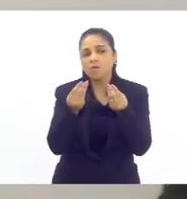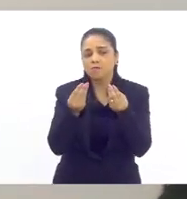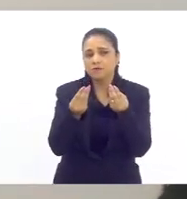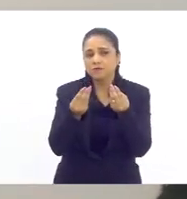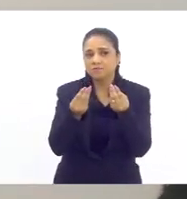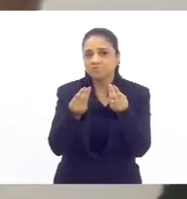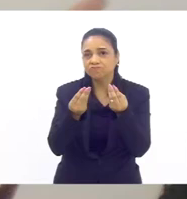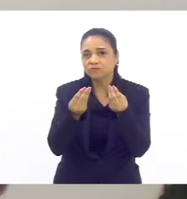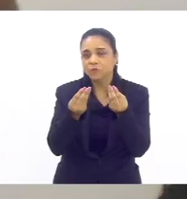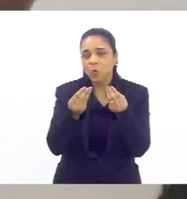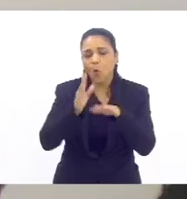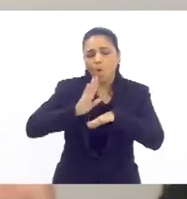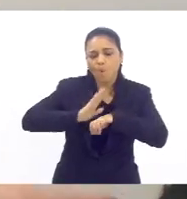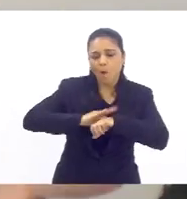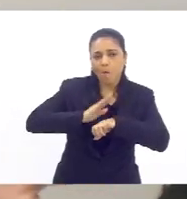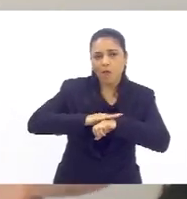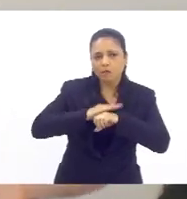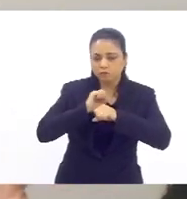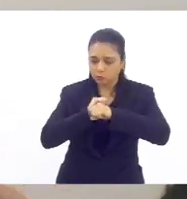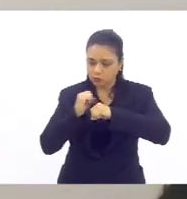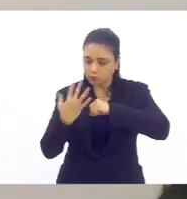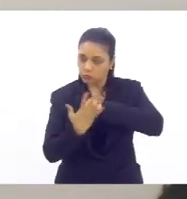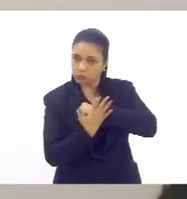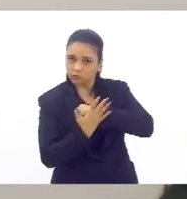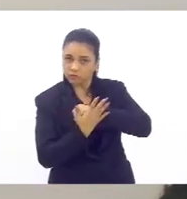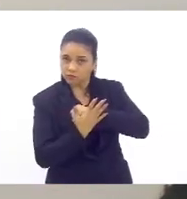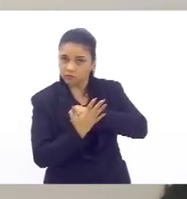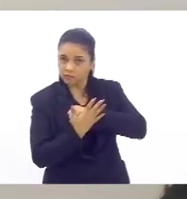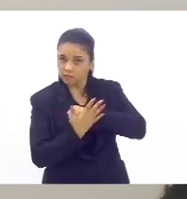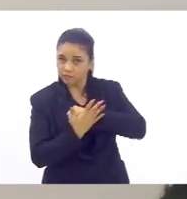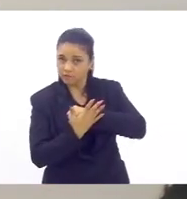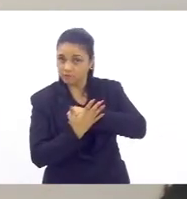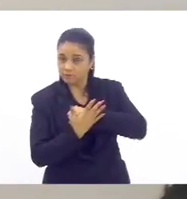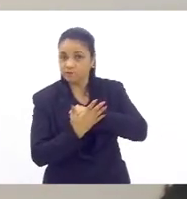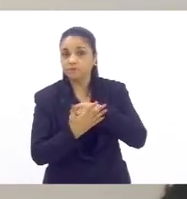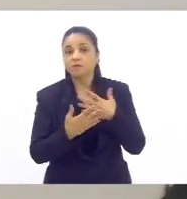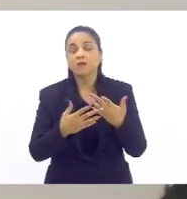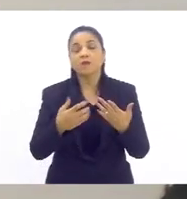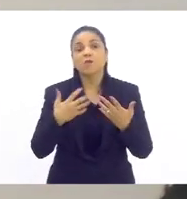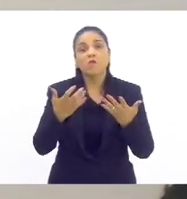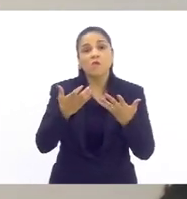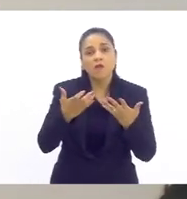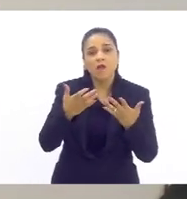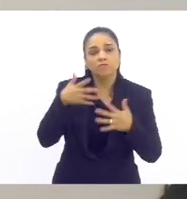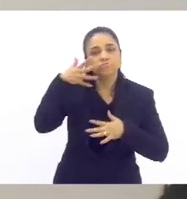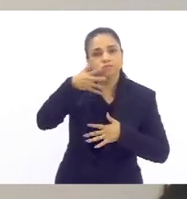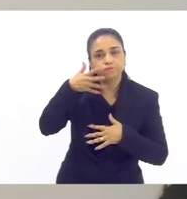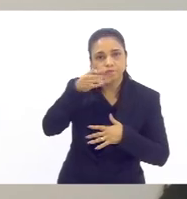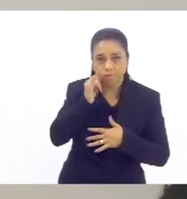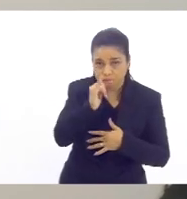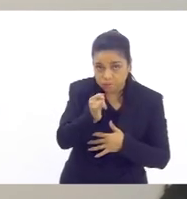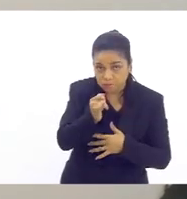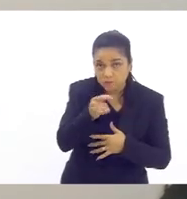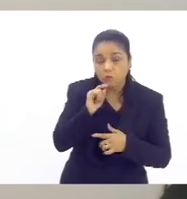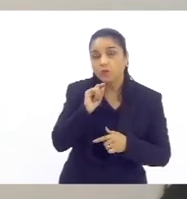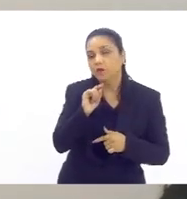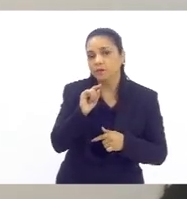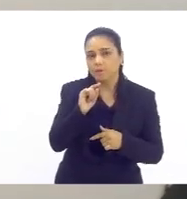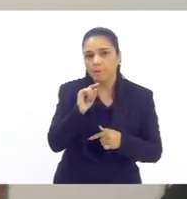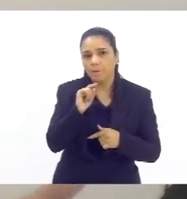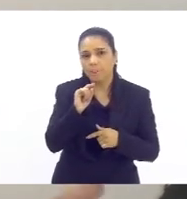durante o momento da covid-19 Mas o que eu quero dizer é que esse